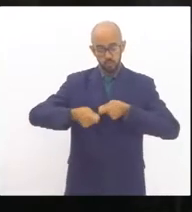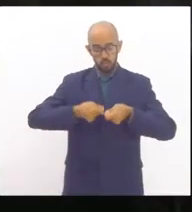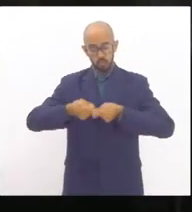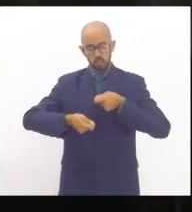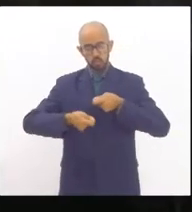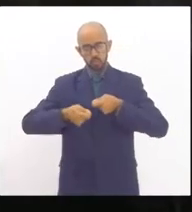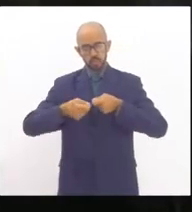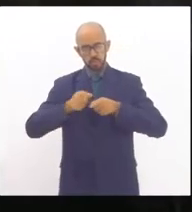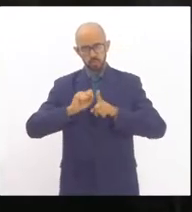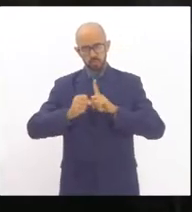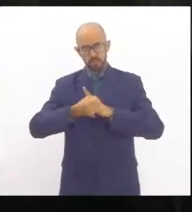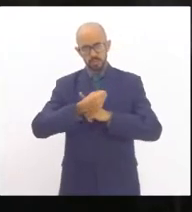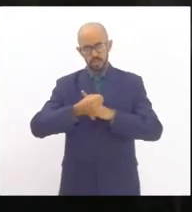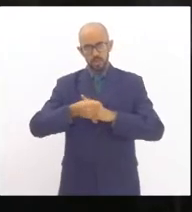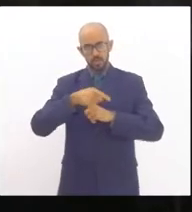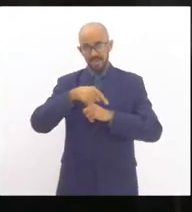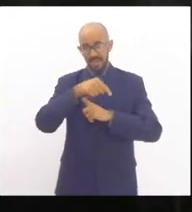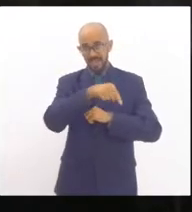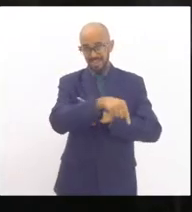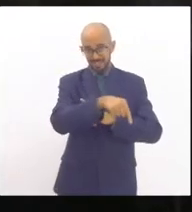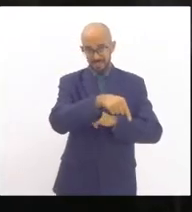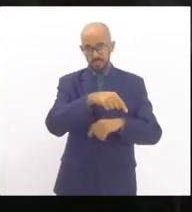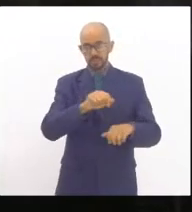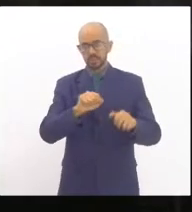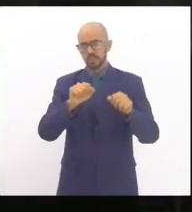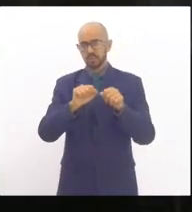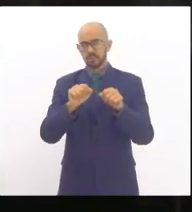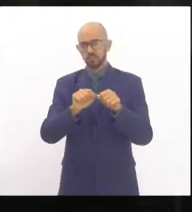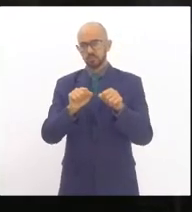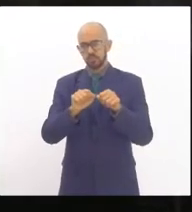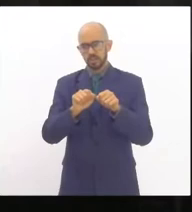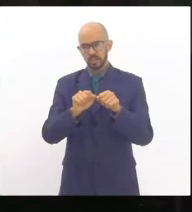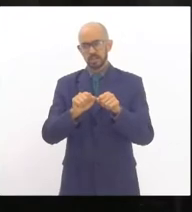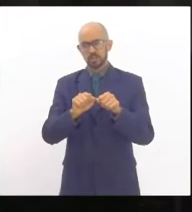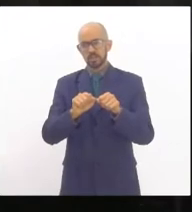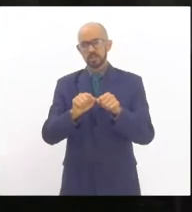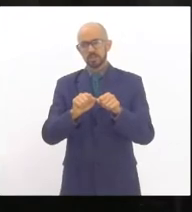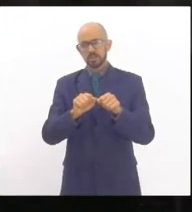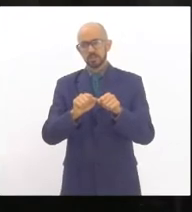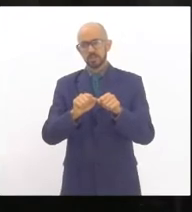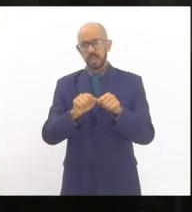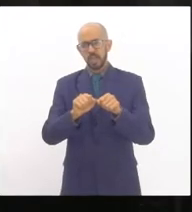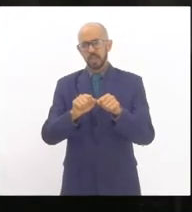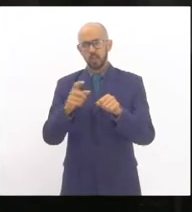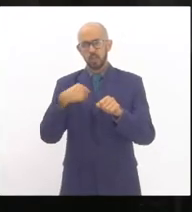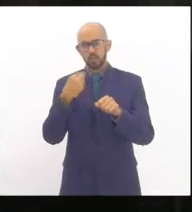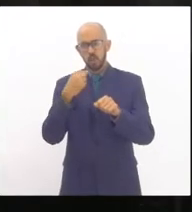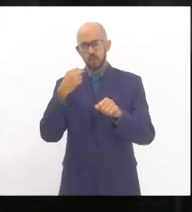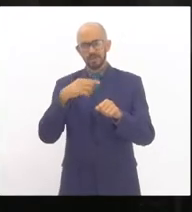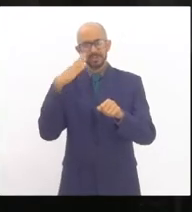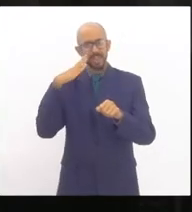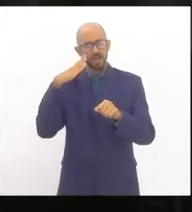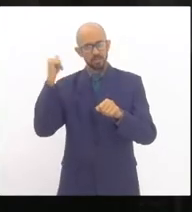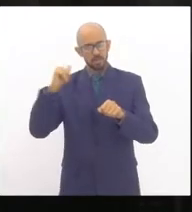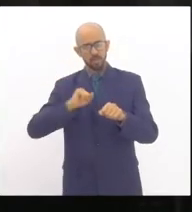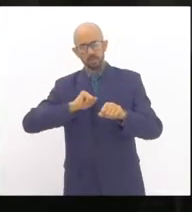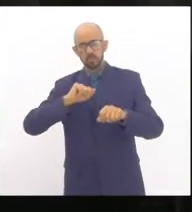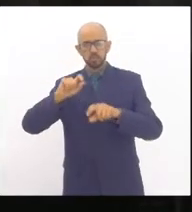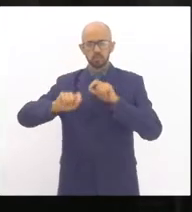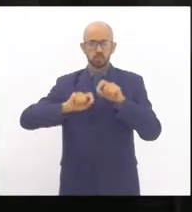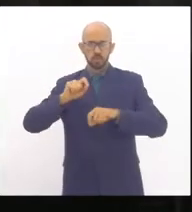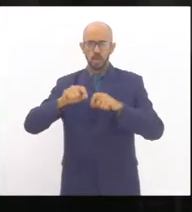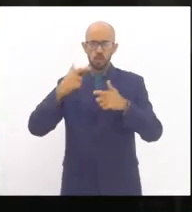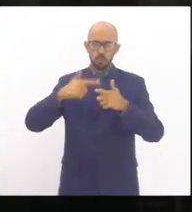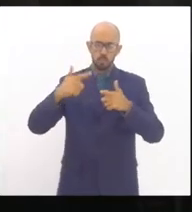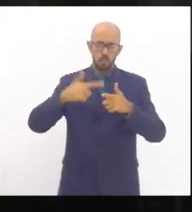e é através do consolo do controle social que a gente pode conhecer verdadeiramente o tamanho desse problema